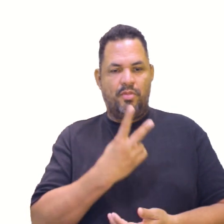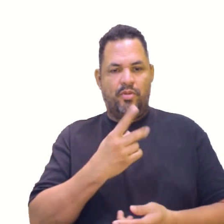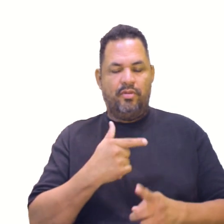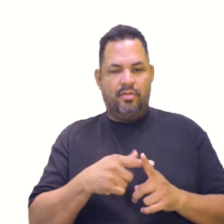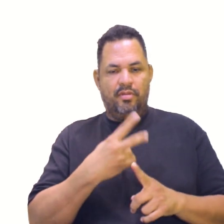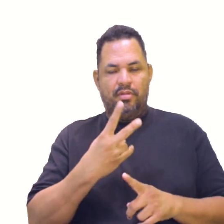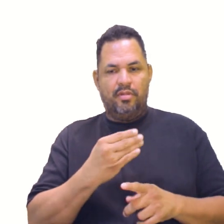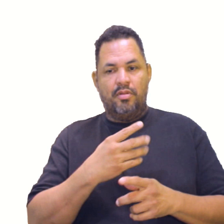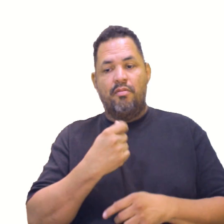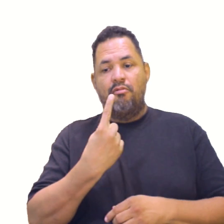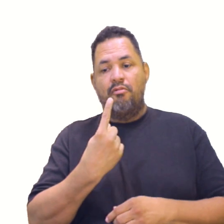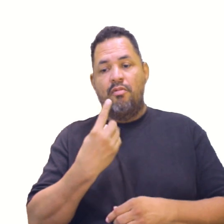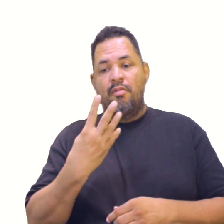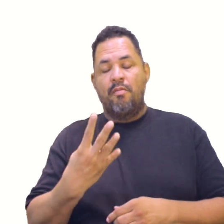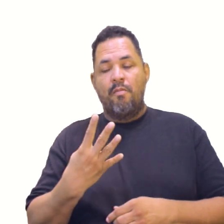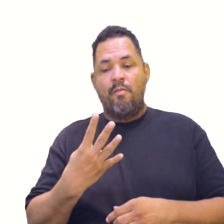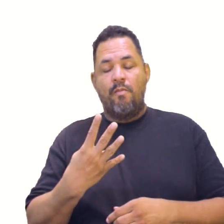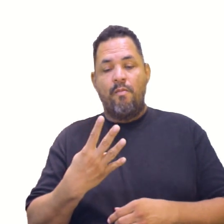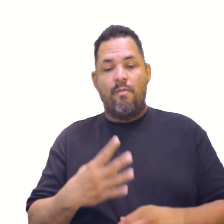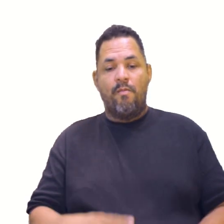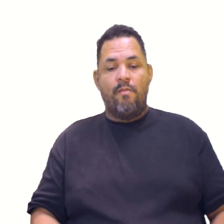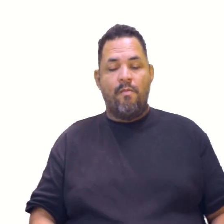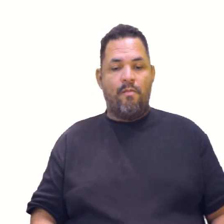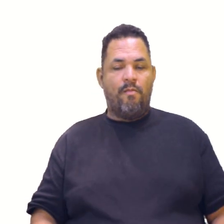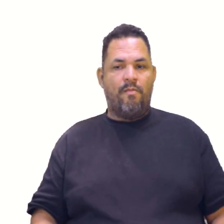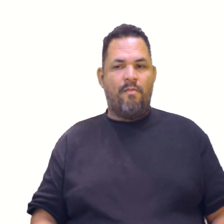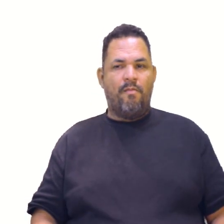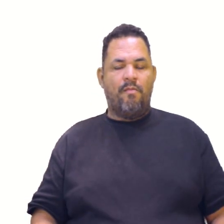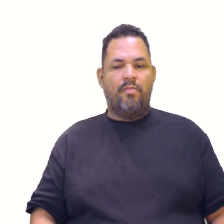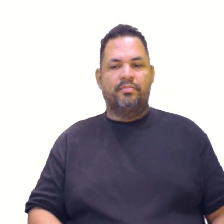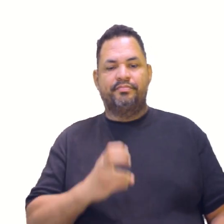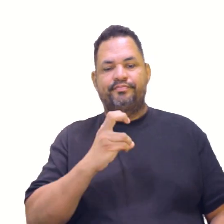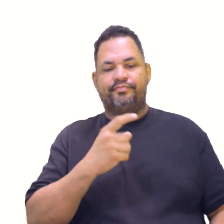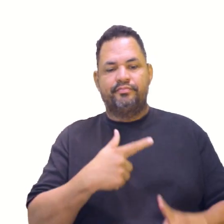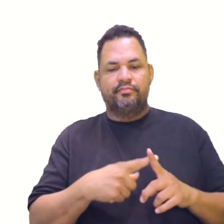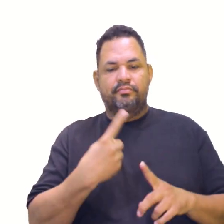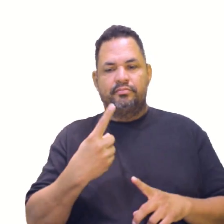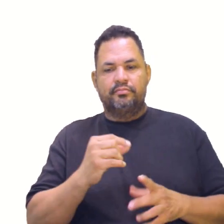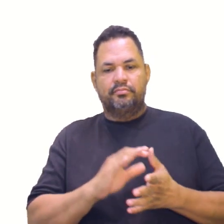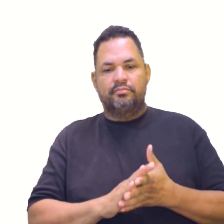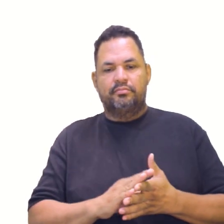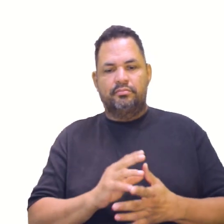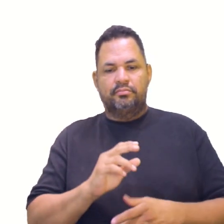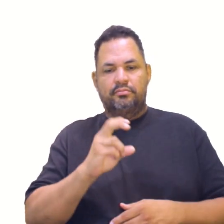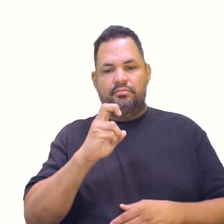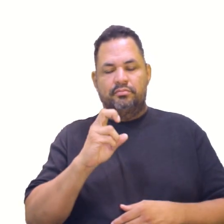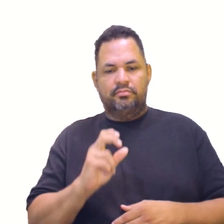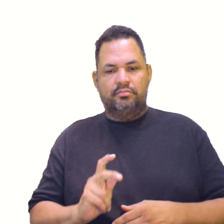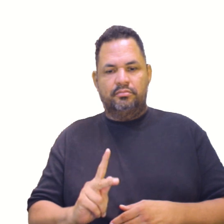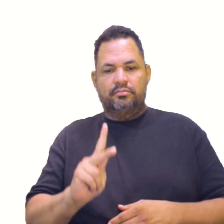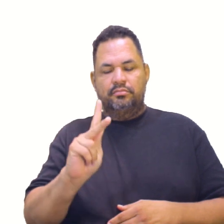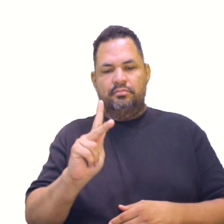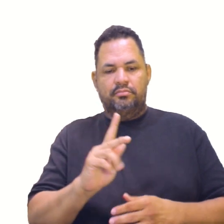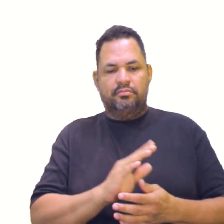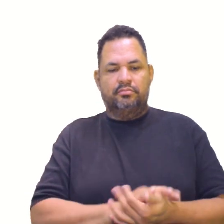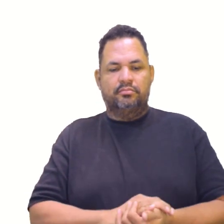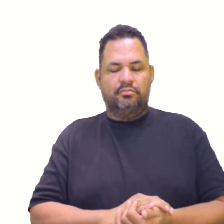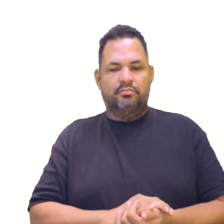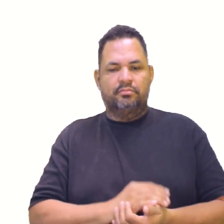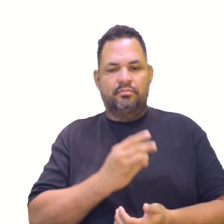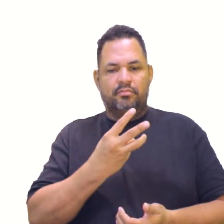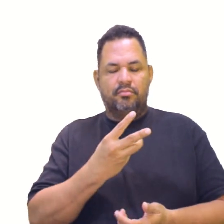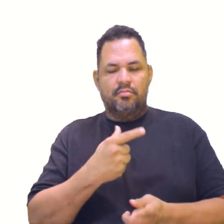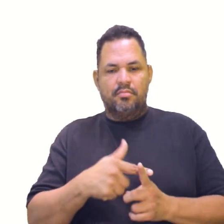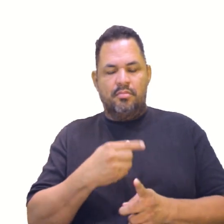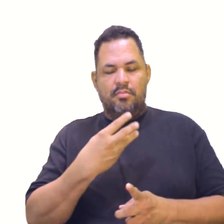vezes 2, 4. Vezes 1? 4. 4. 5 vezes 1, 5. 5K. Ó, que já avançou. 3